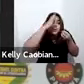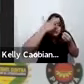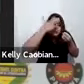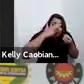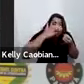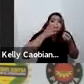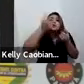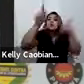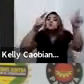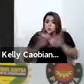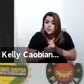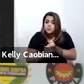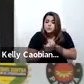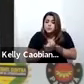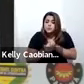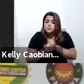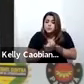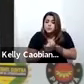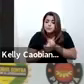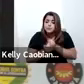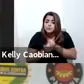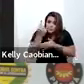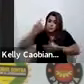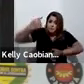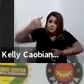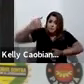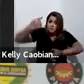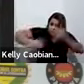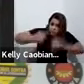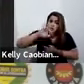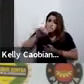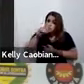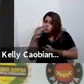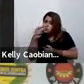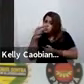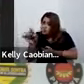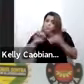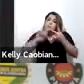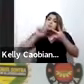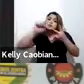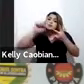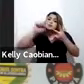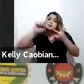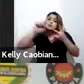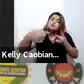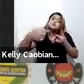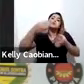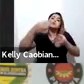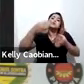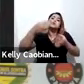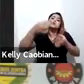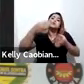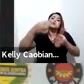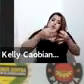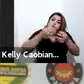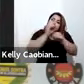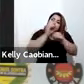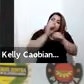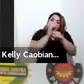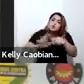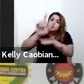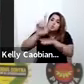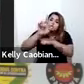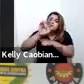de política, com o João Guilherme, e depois nosso coordenador do Departamento Jurídico do Sindicato, o doutor Iraci Borges, que vai